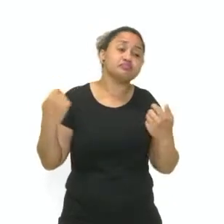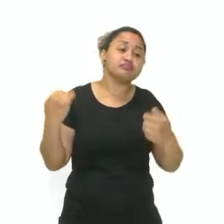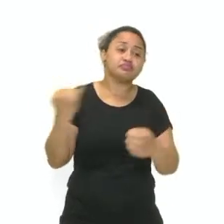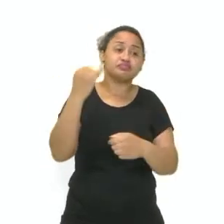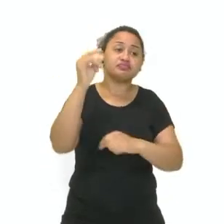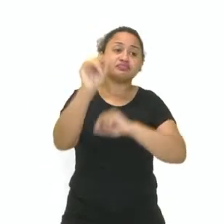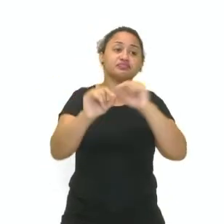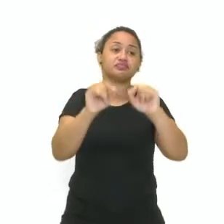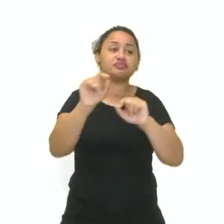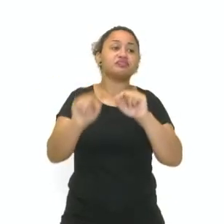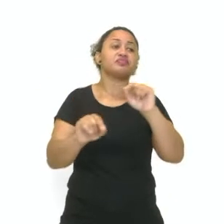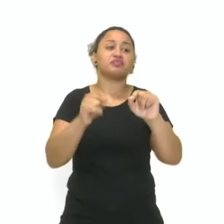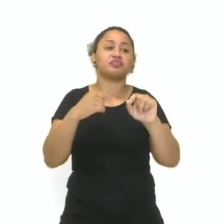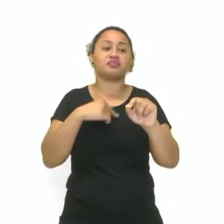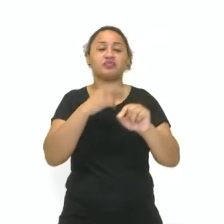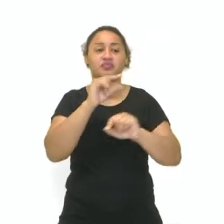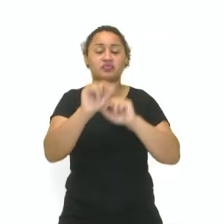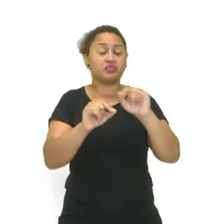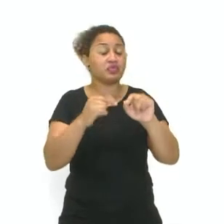por índio-descendentes.